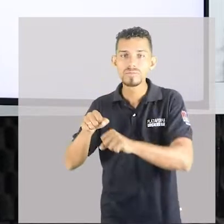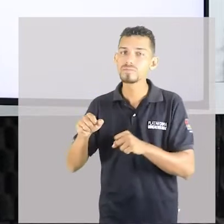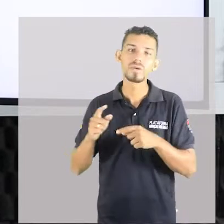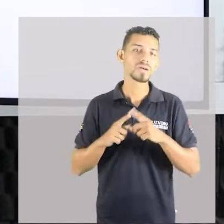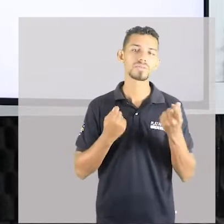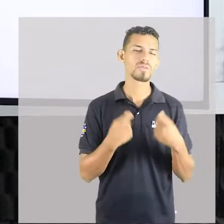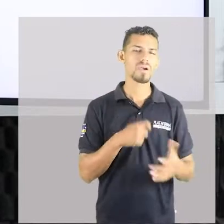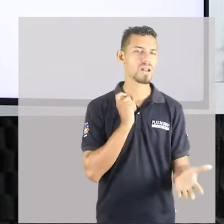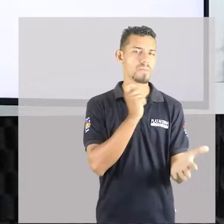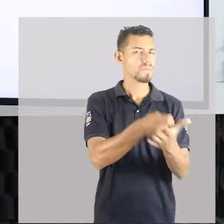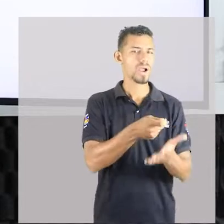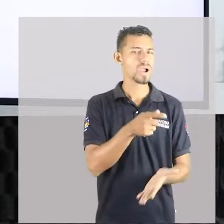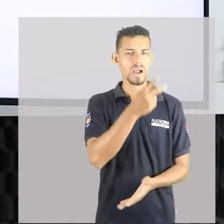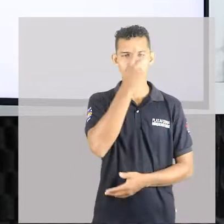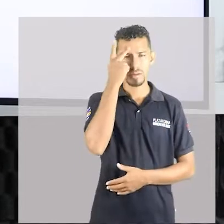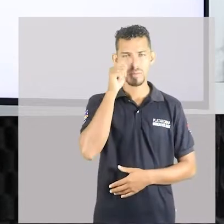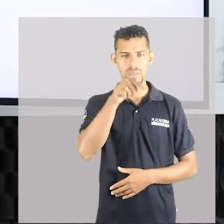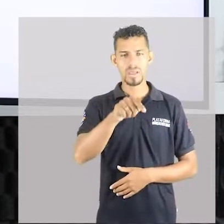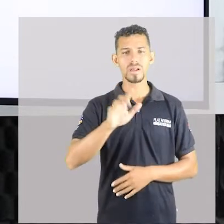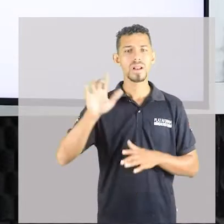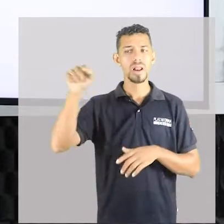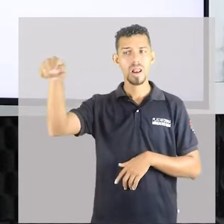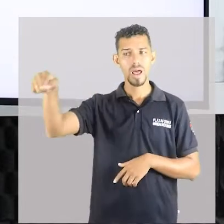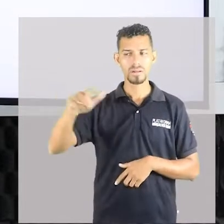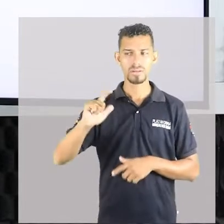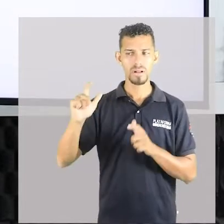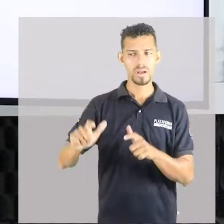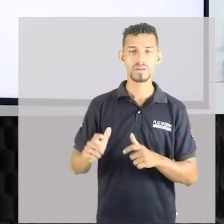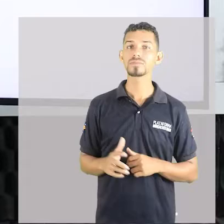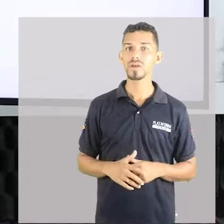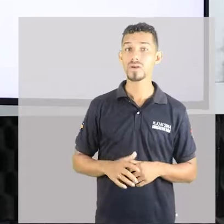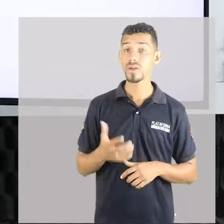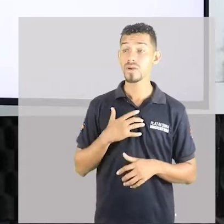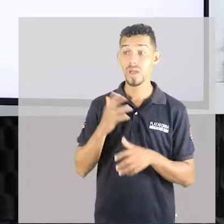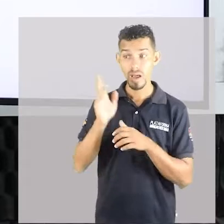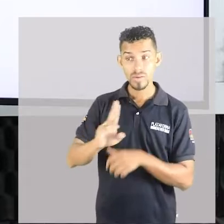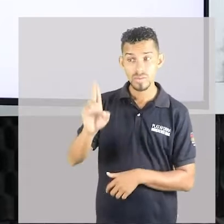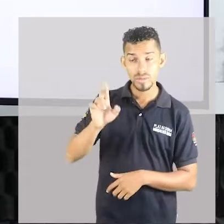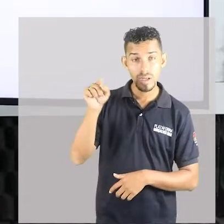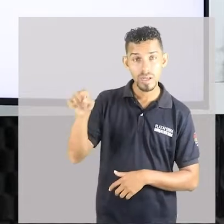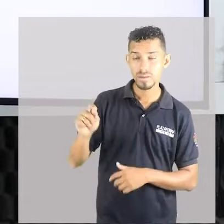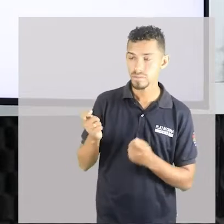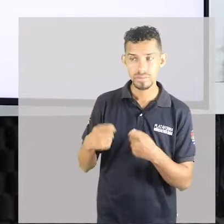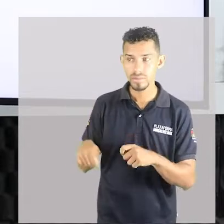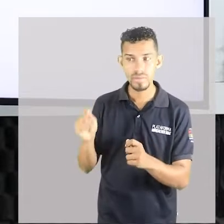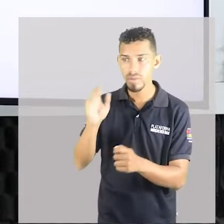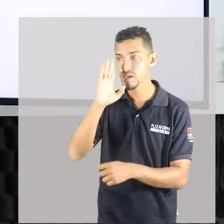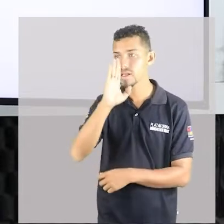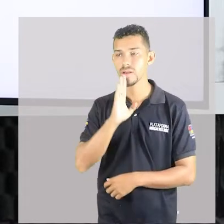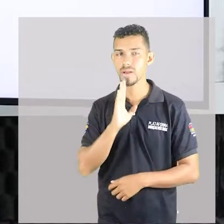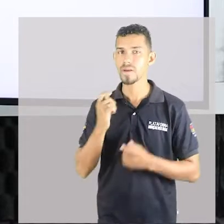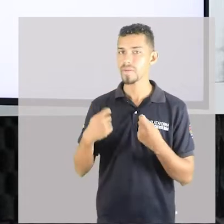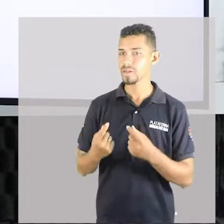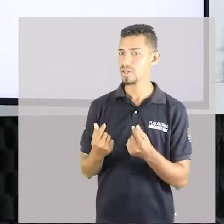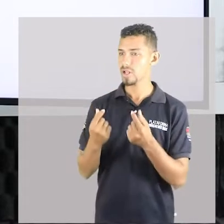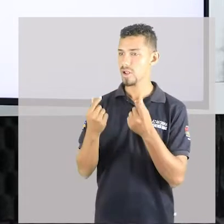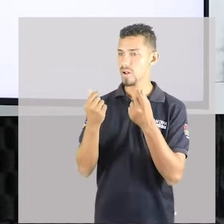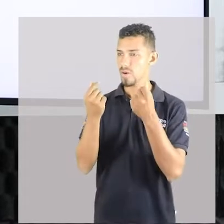quero pagar para essas pessoas que estão lá naqueles locais. Eu quero utilizar sem pagar, porque eu preciso